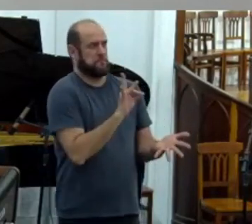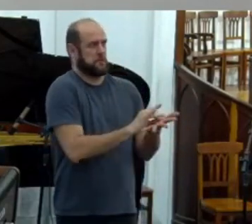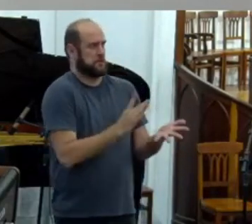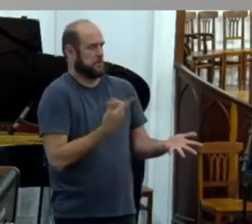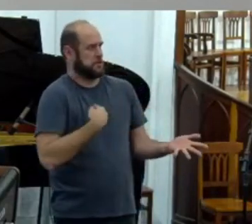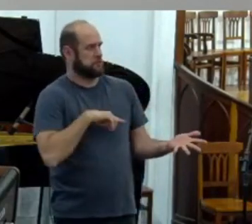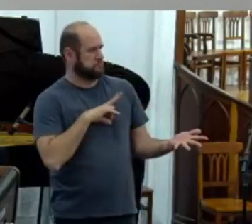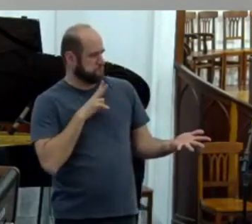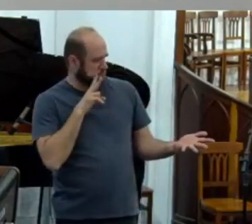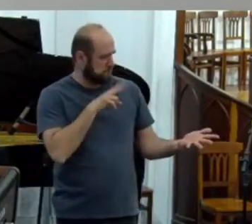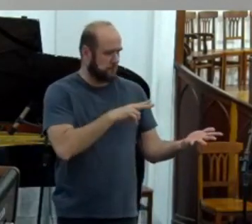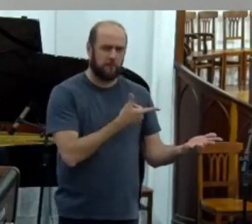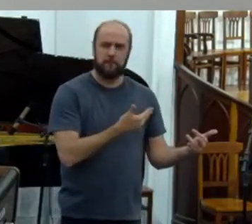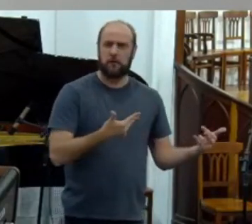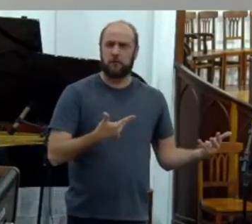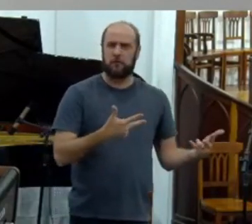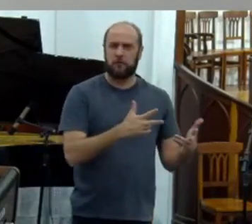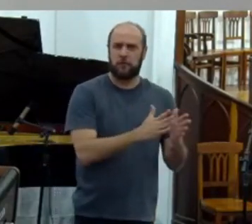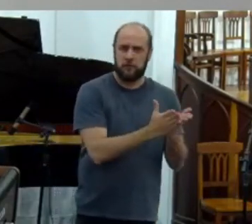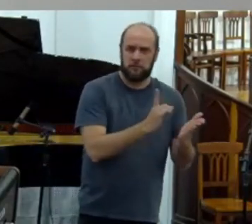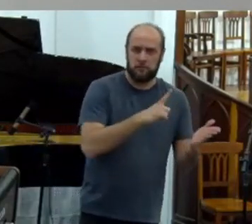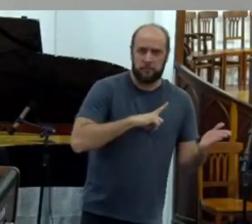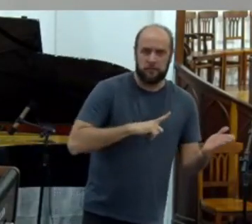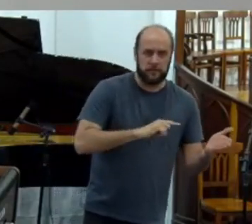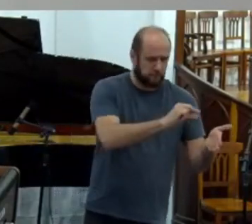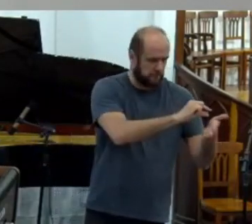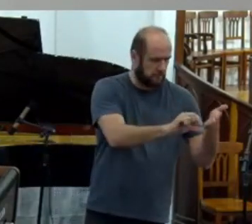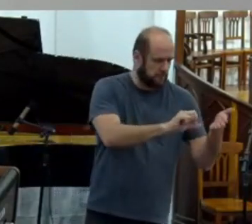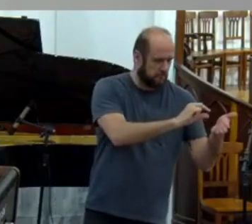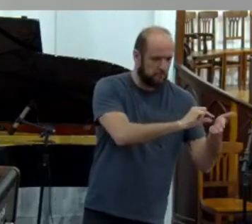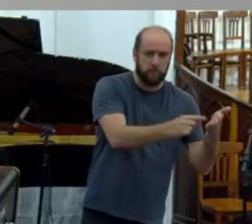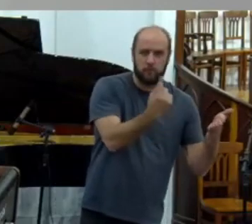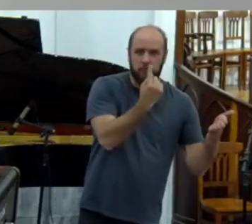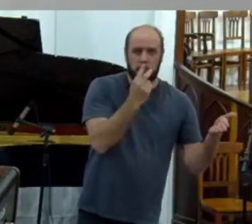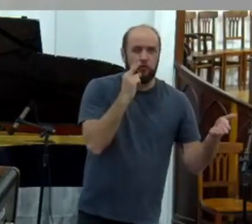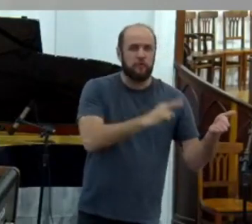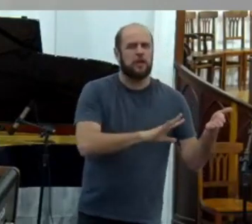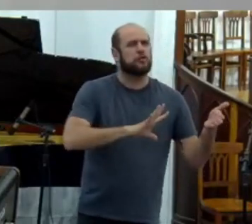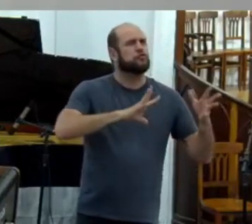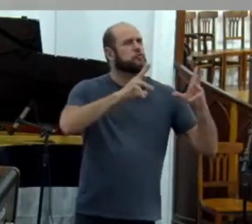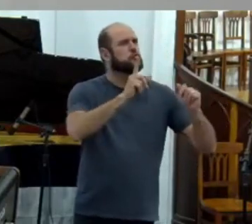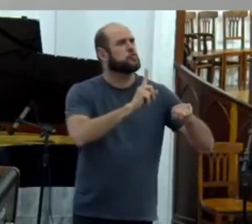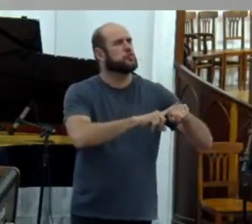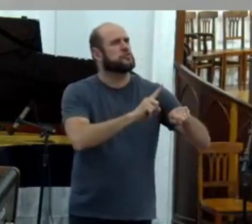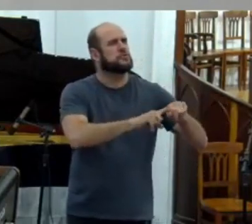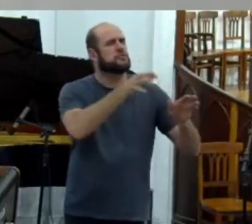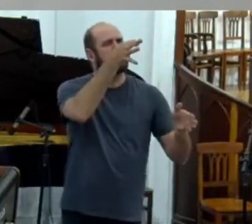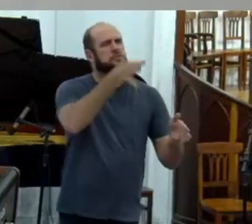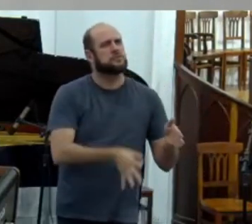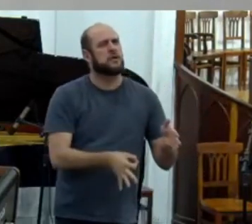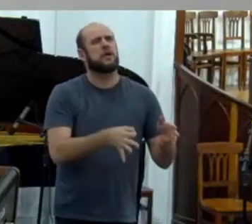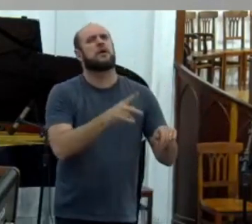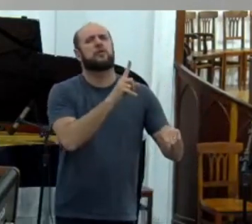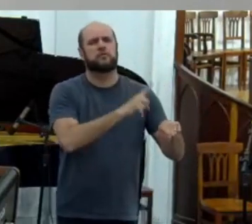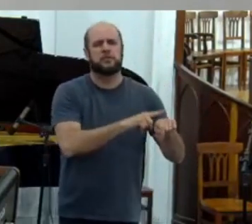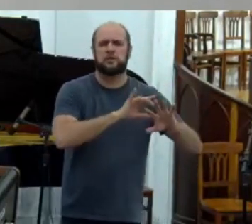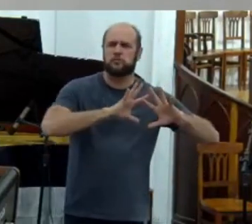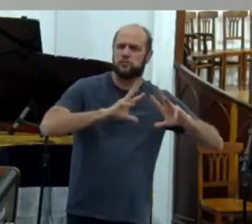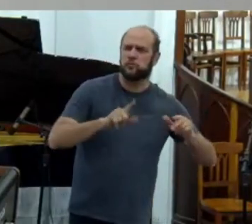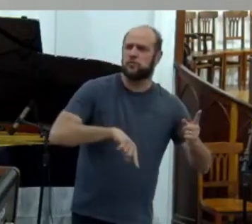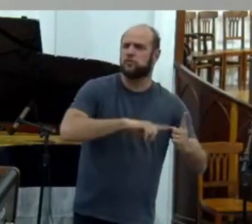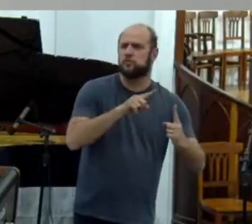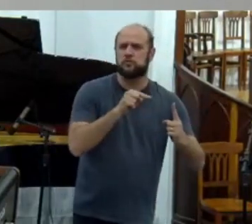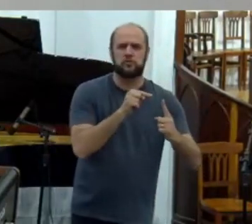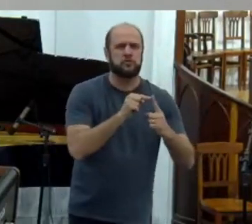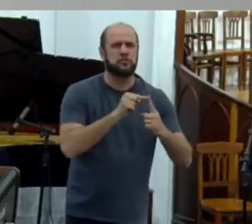que nós olhamos para esse texto e quando a gente lê no versículo 1 assim, tudo tem o seu tempo determinado e há tempo para todo o